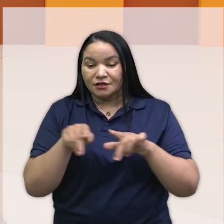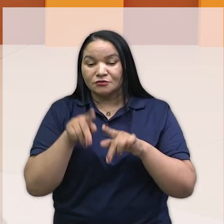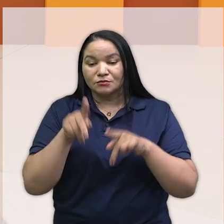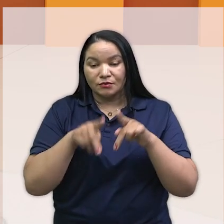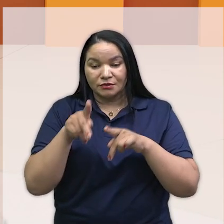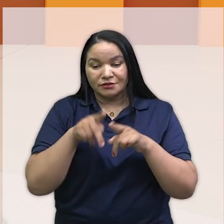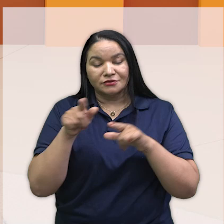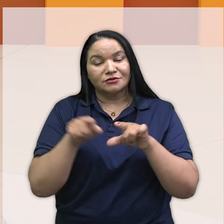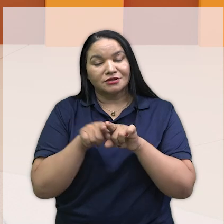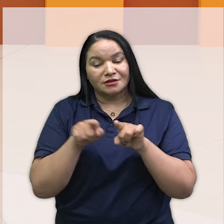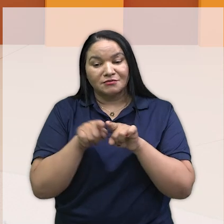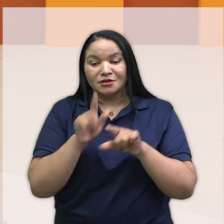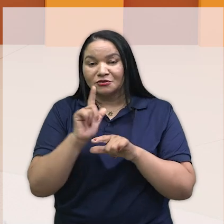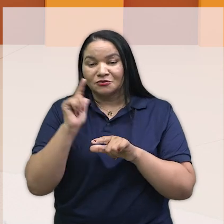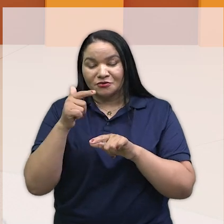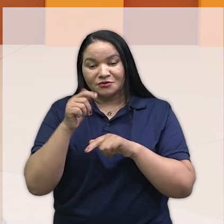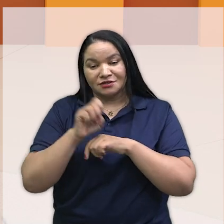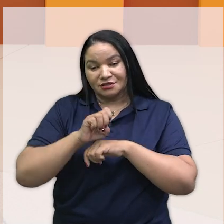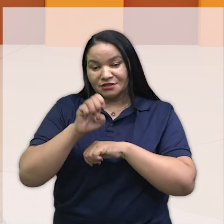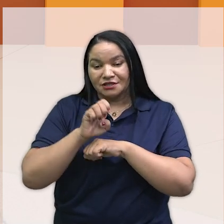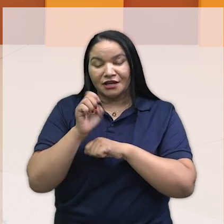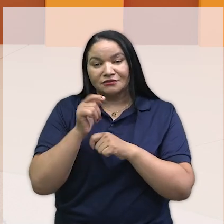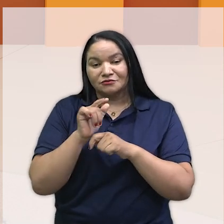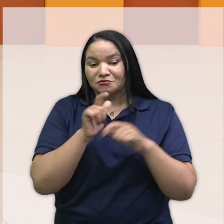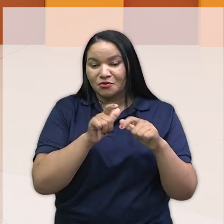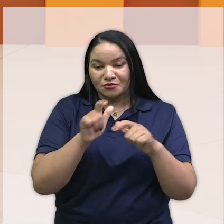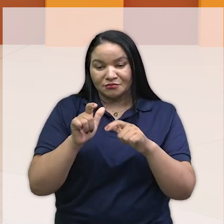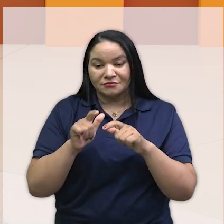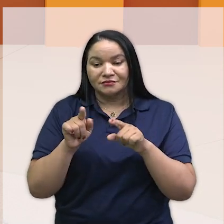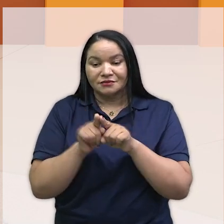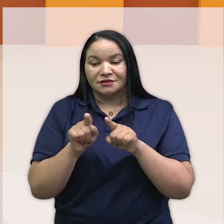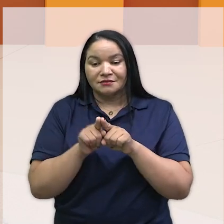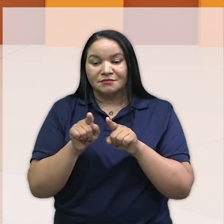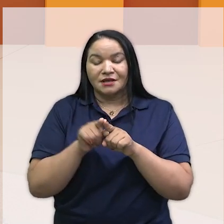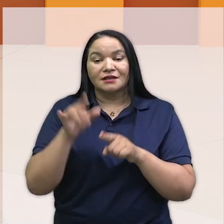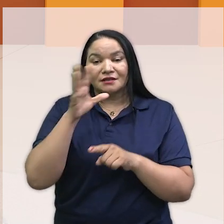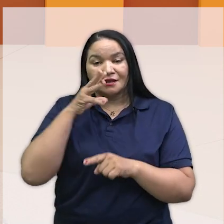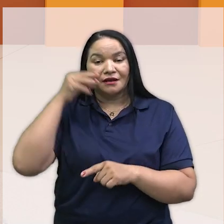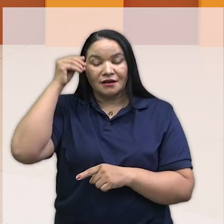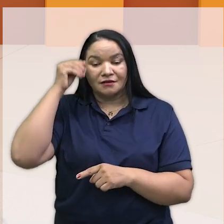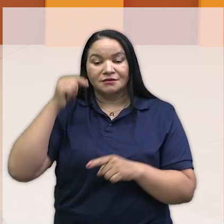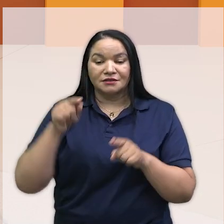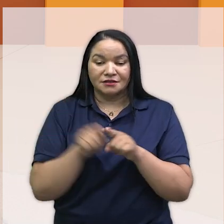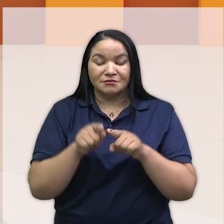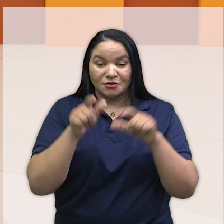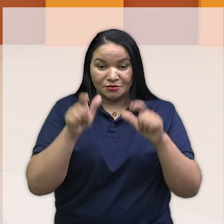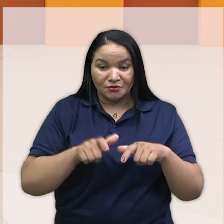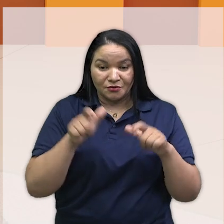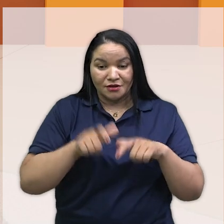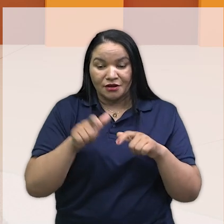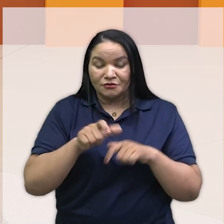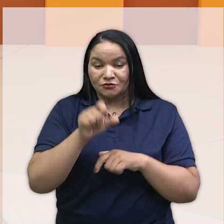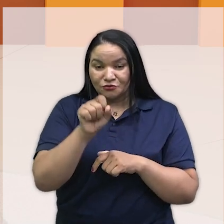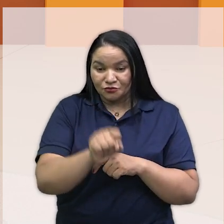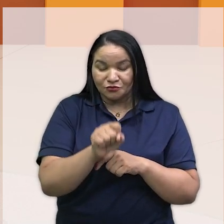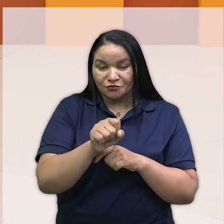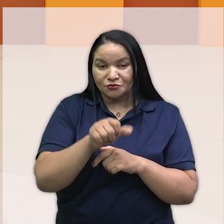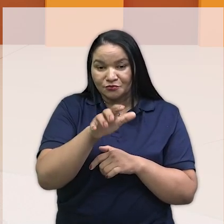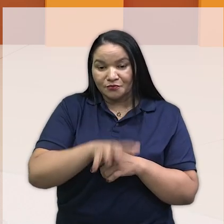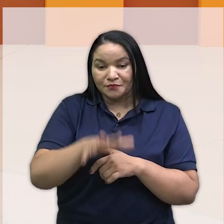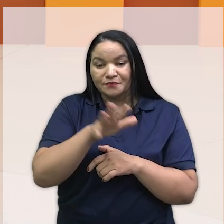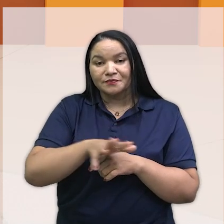outros estados e outras regiões. Temos o município de Lábrea, localizada mais na porção sul do